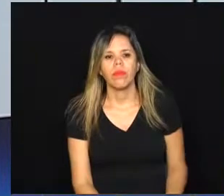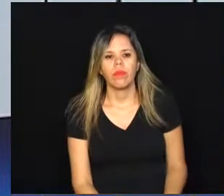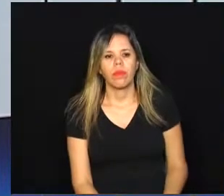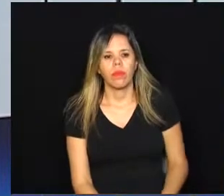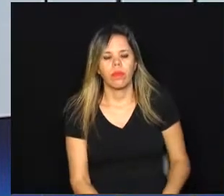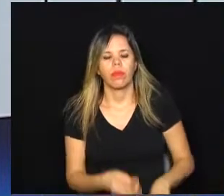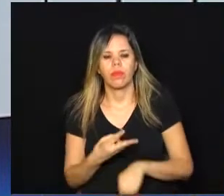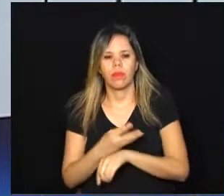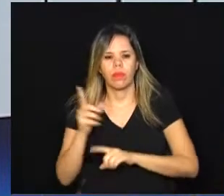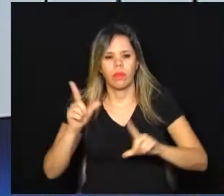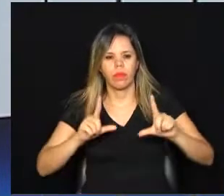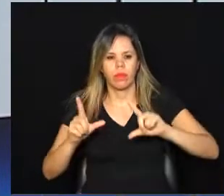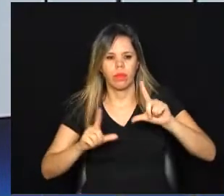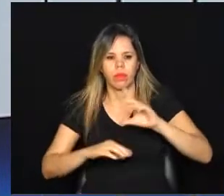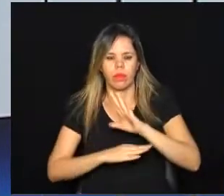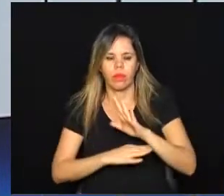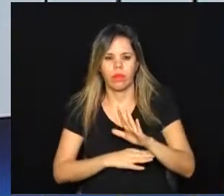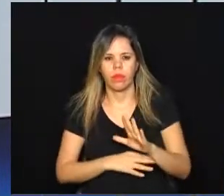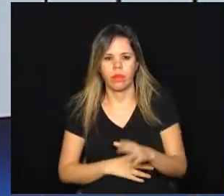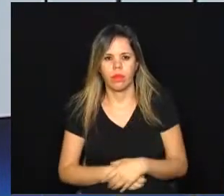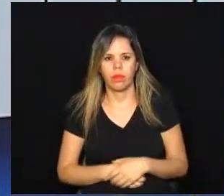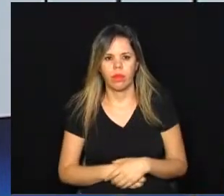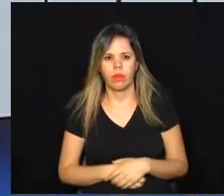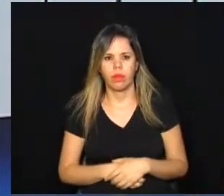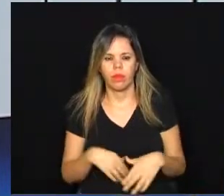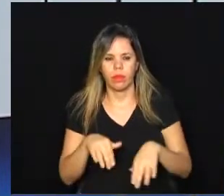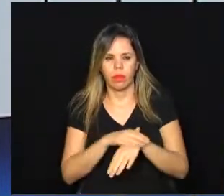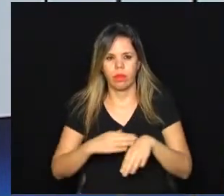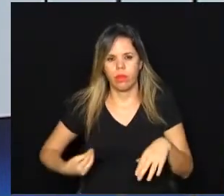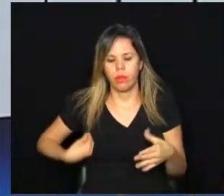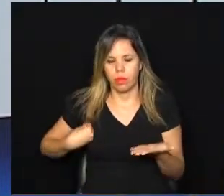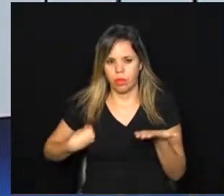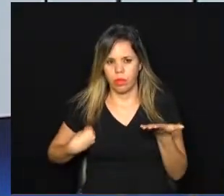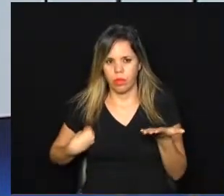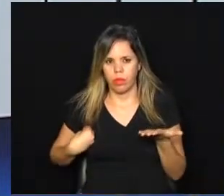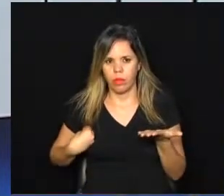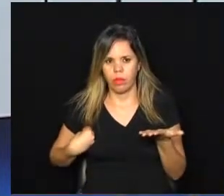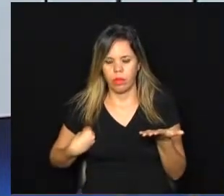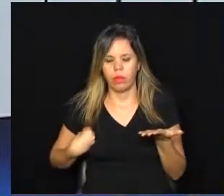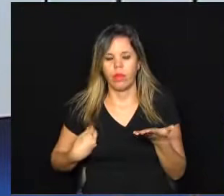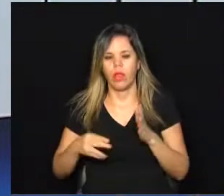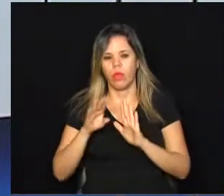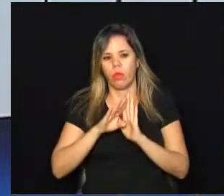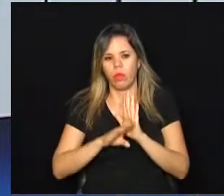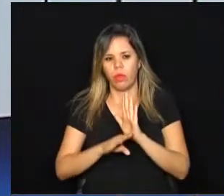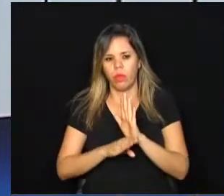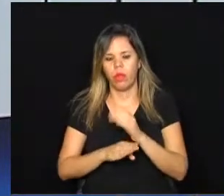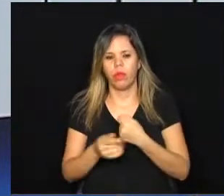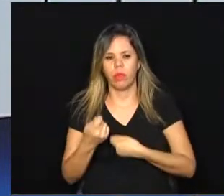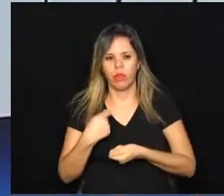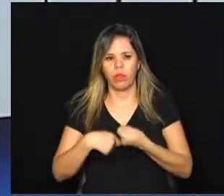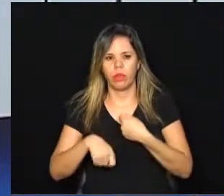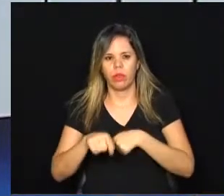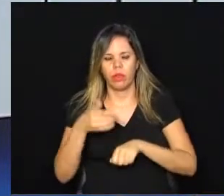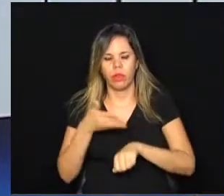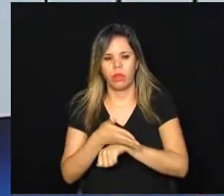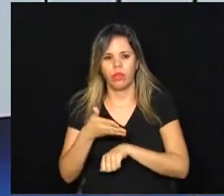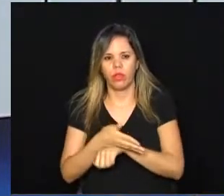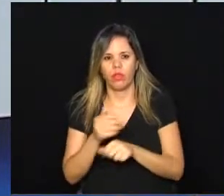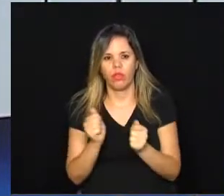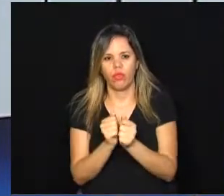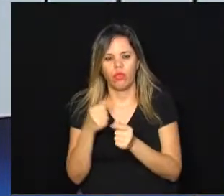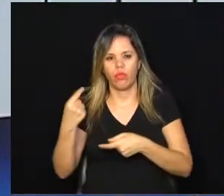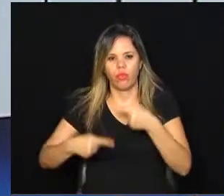WhatsApp TV Câmara Campinas. Você aperta e a gente conversa ao vivo aqui no Questão de Ordem. Bom, participa aqui com a gente do